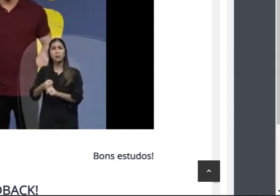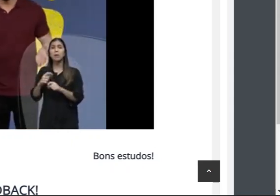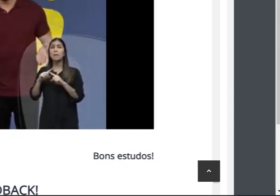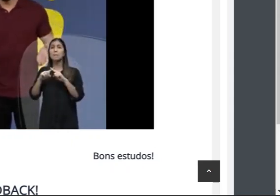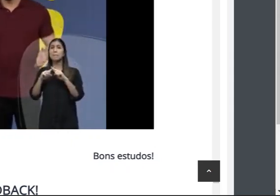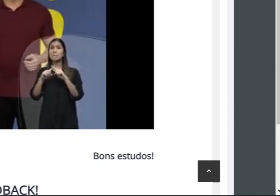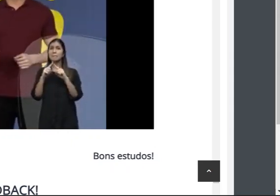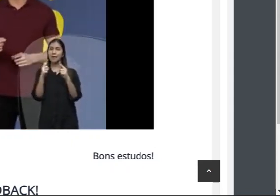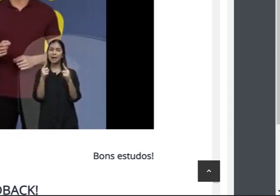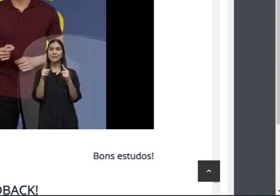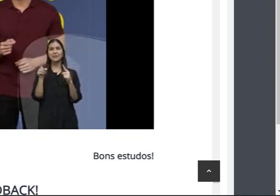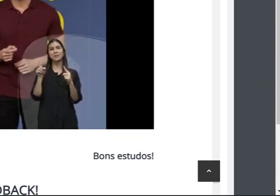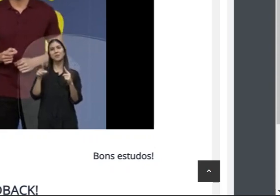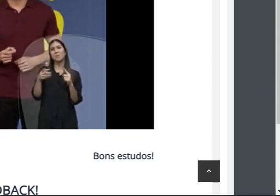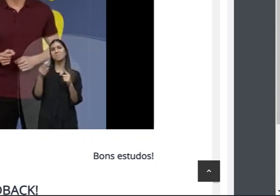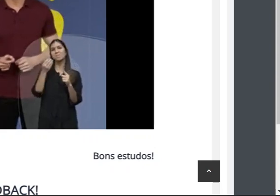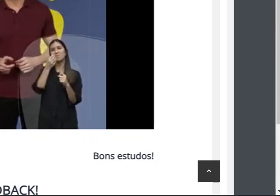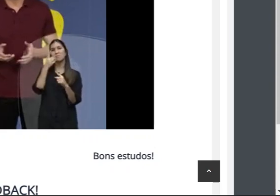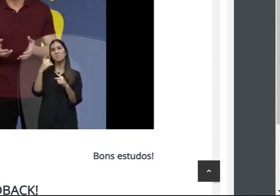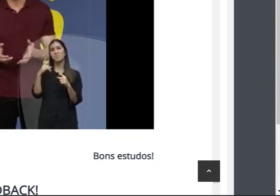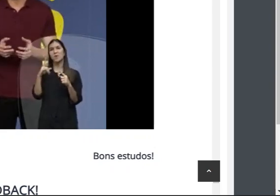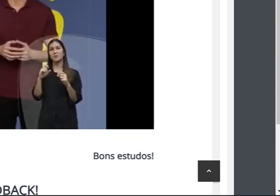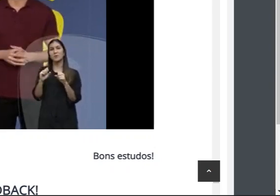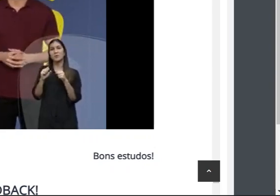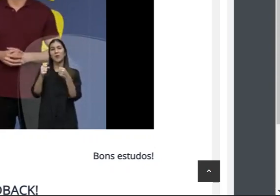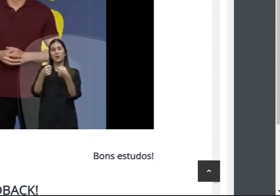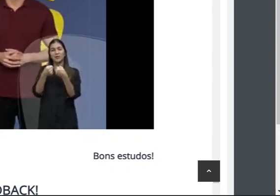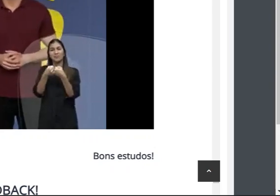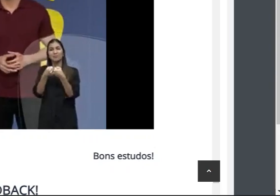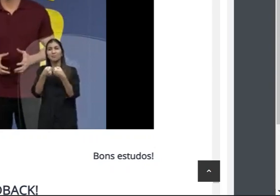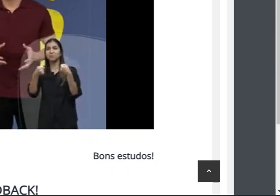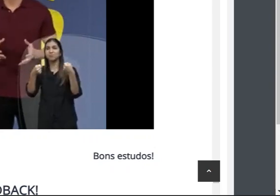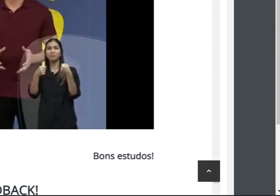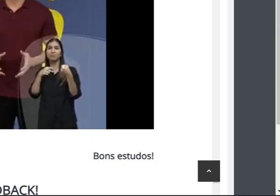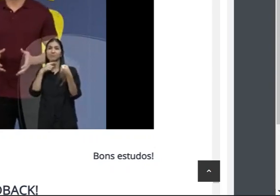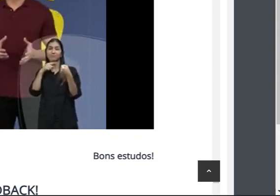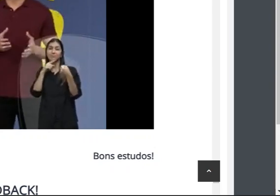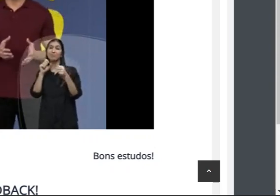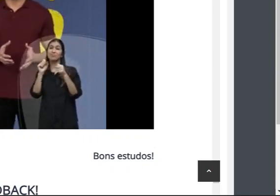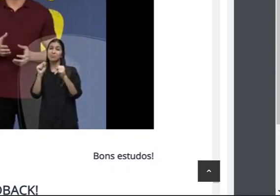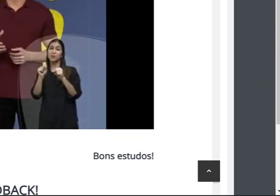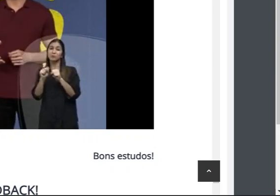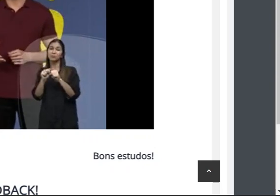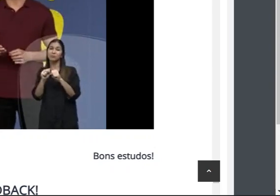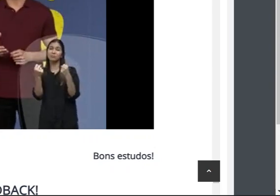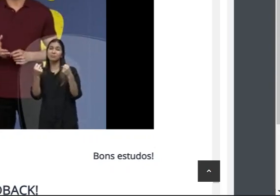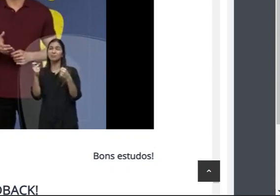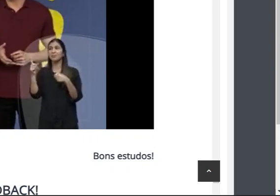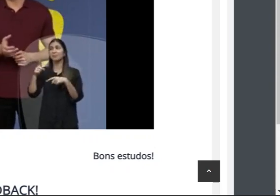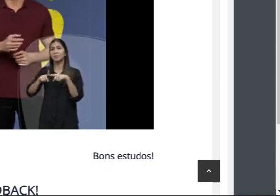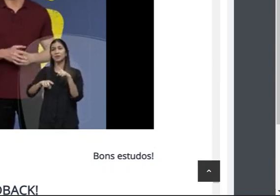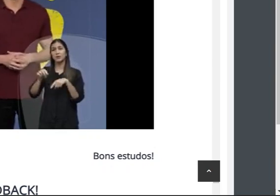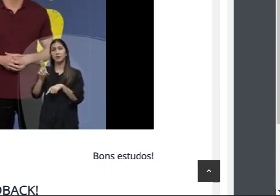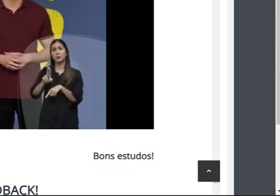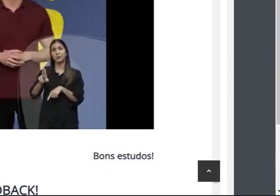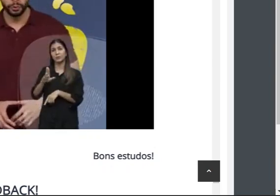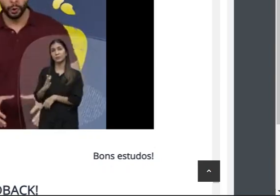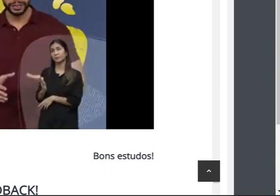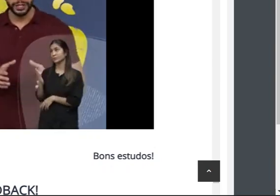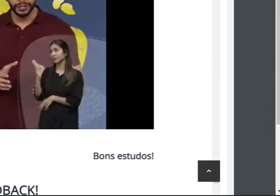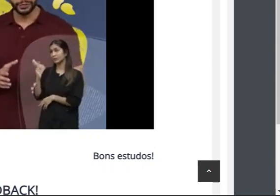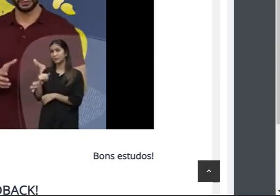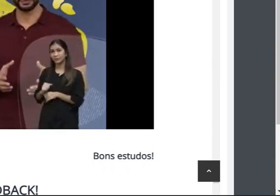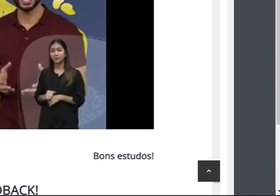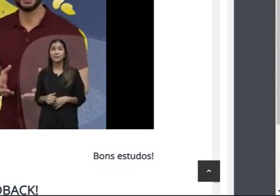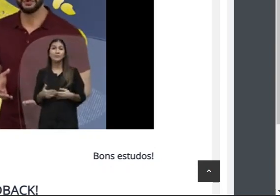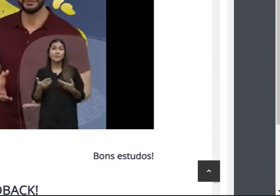outro lado, ele não é tão resistente a esforços de tração, o que pode causar a ruptura do material por meio de fissuras. Por